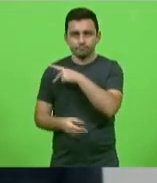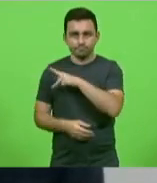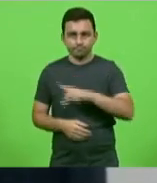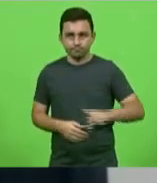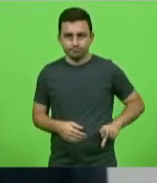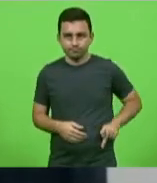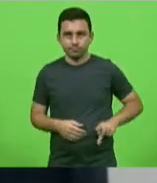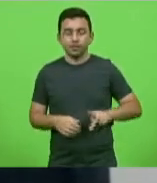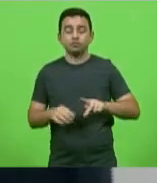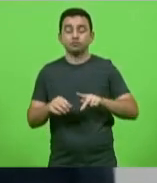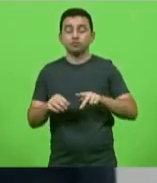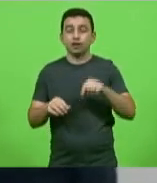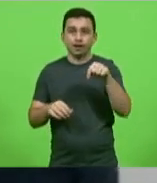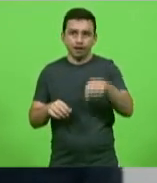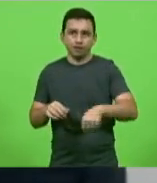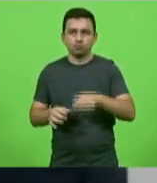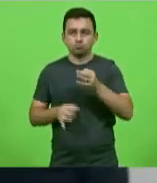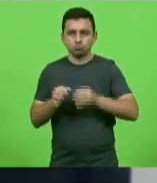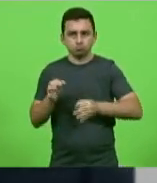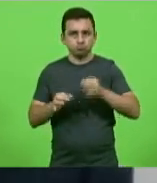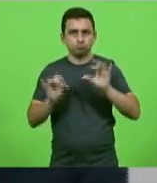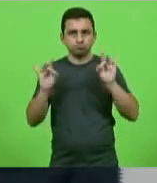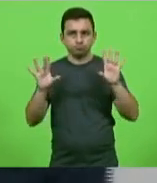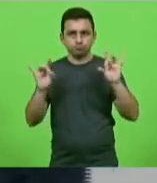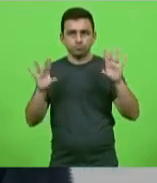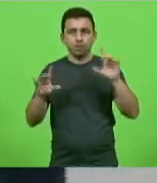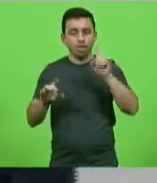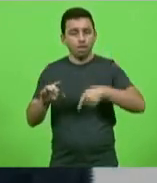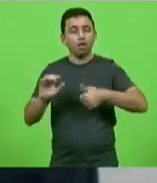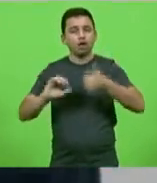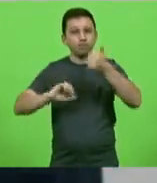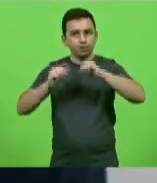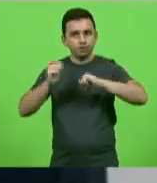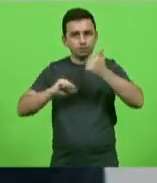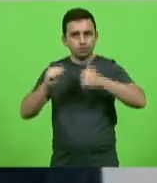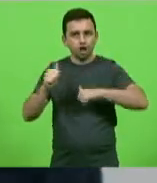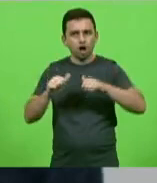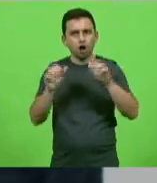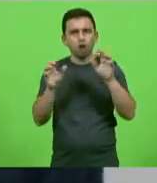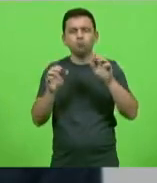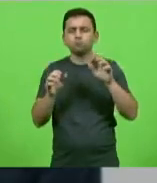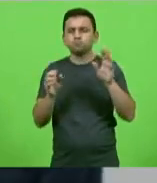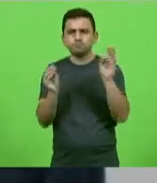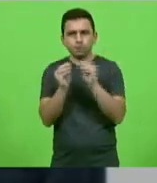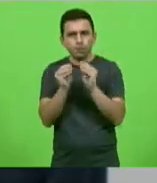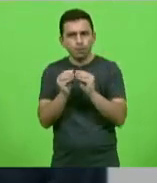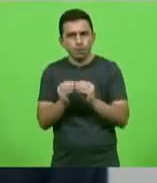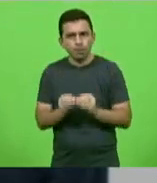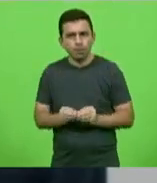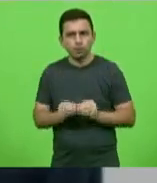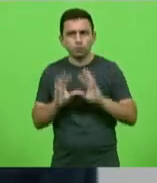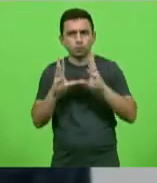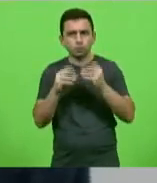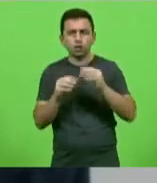nosso Tribunal Especial, certo? Constitui uma avaliação concatenada dos fatos e suas respectivas provas de